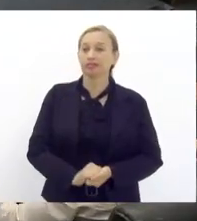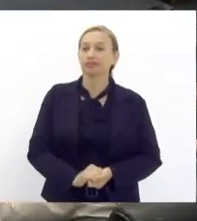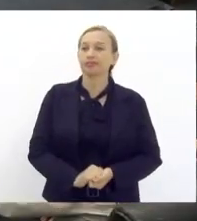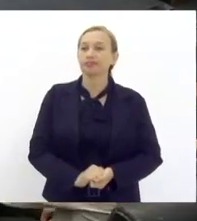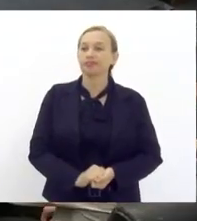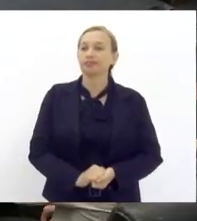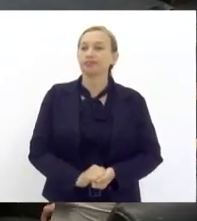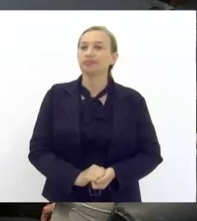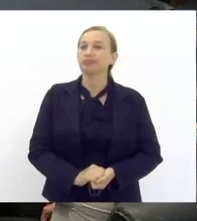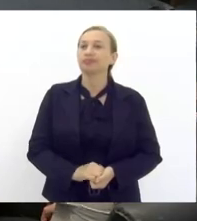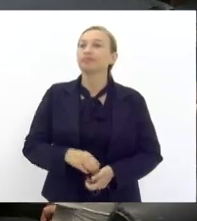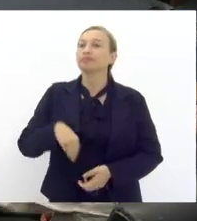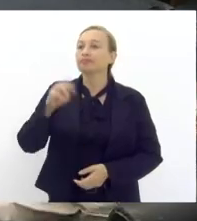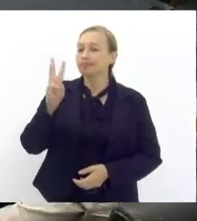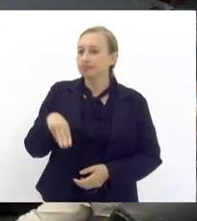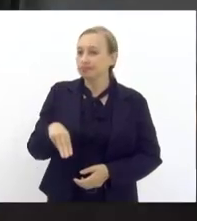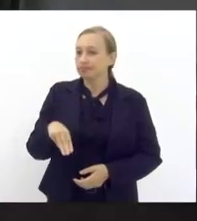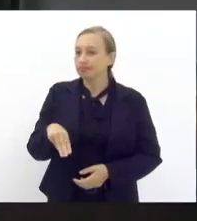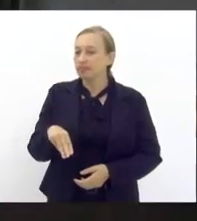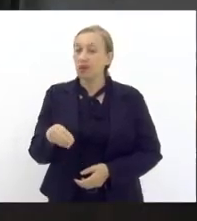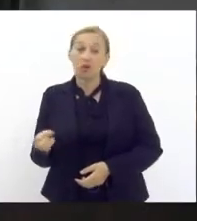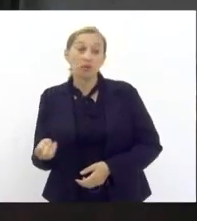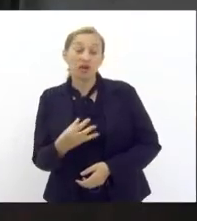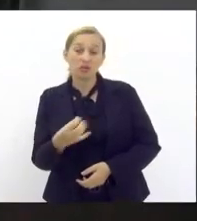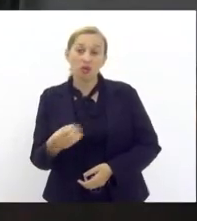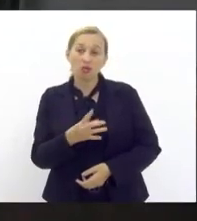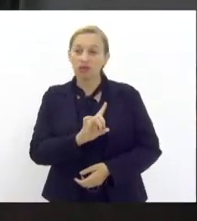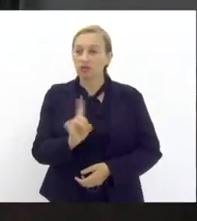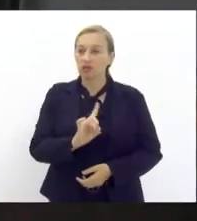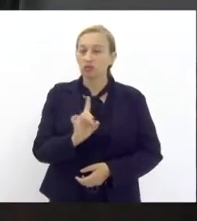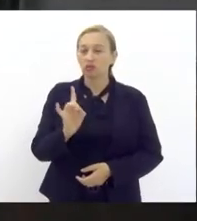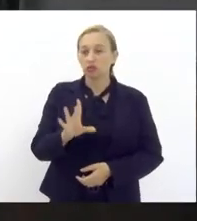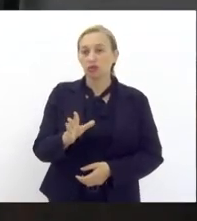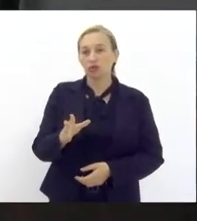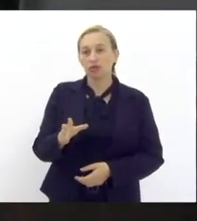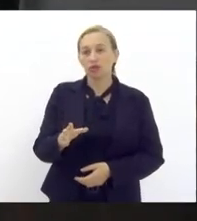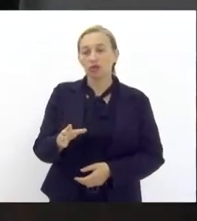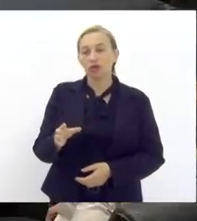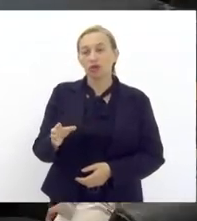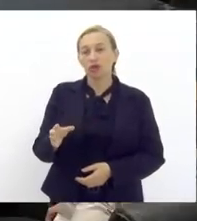Para quem? É, só não cabe para as novas, porque foi instituída lá atrás.